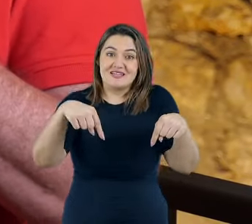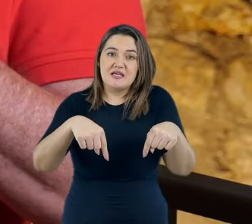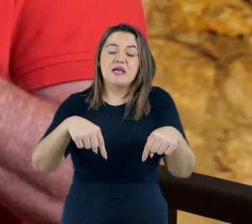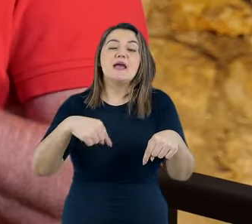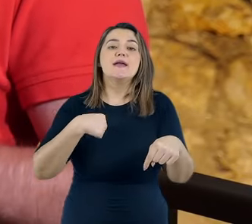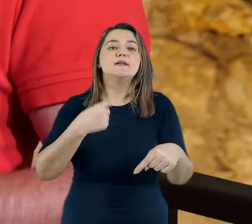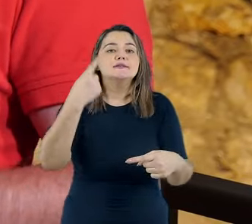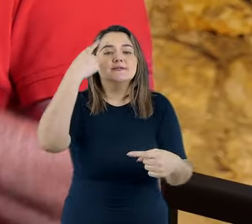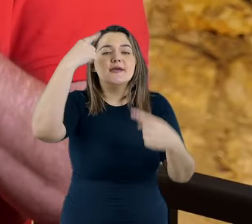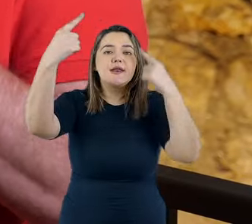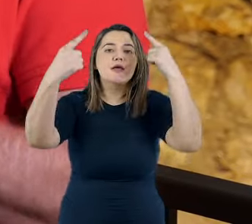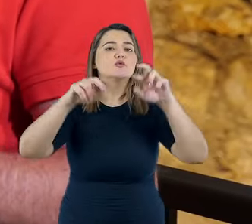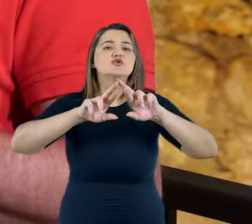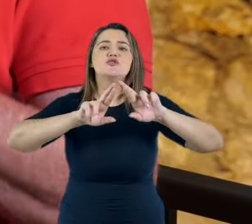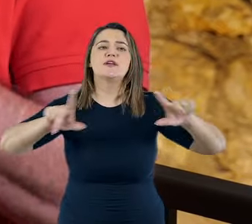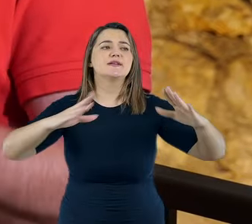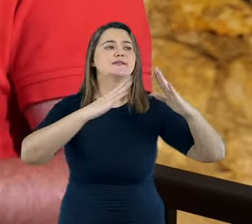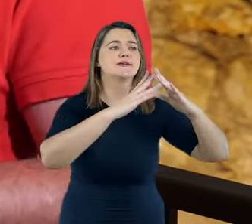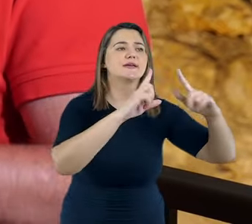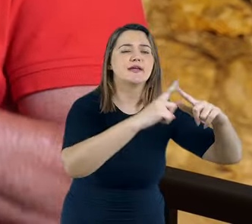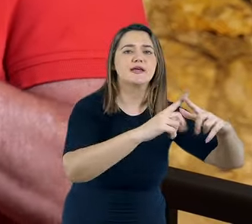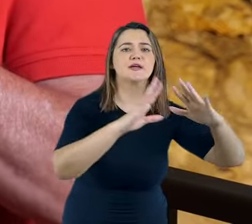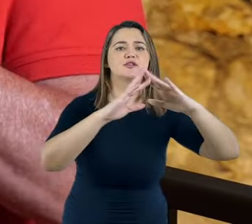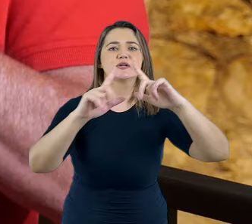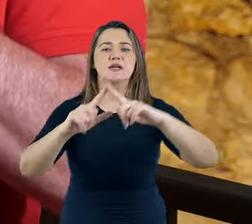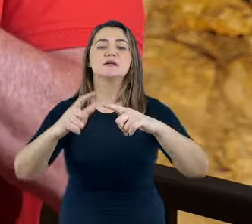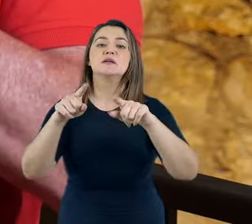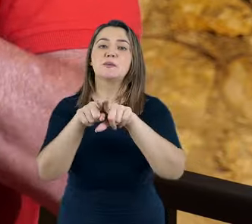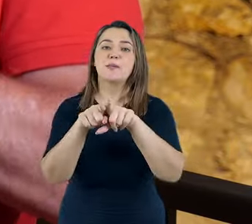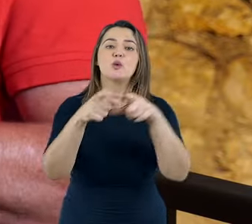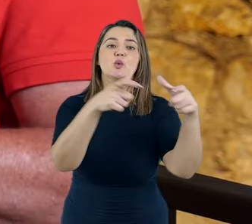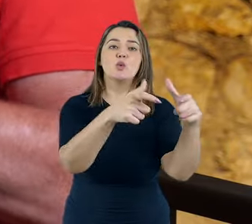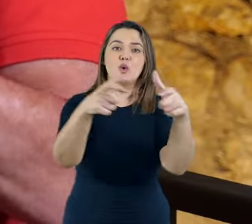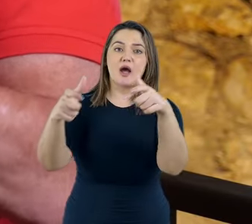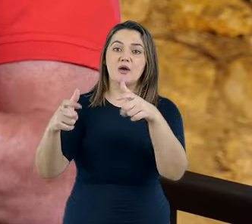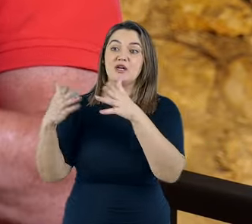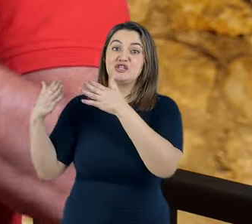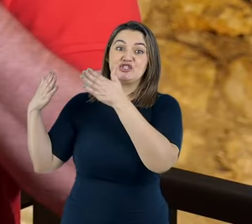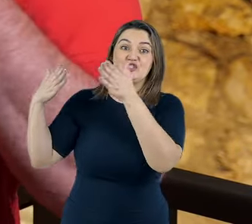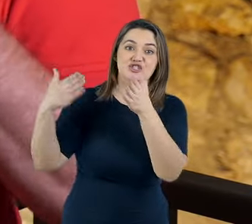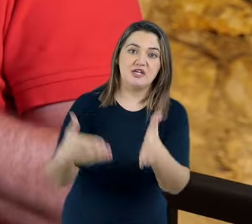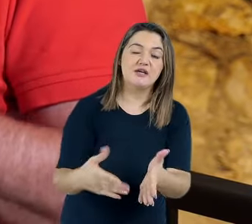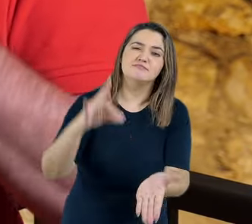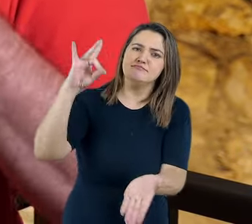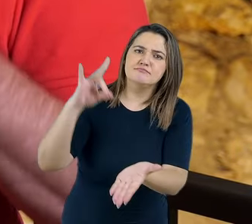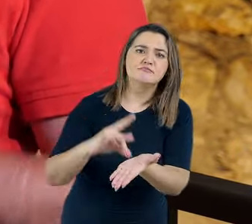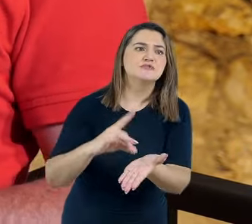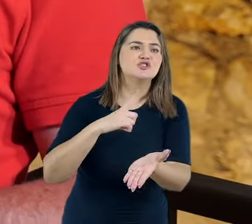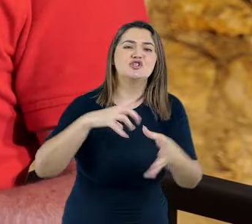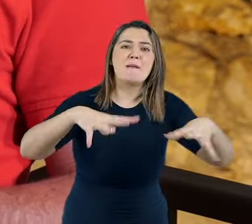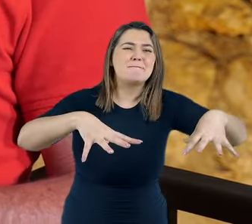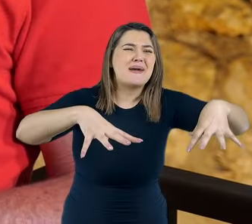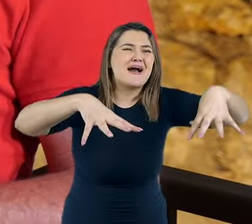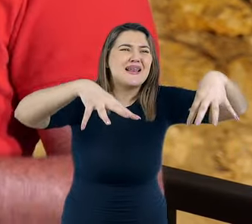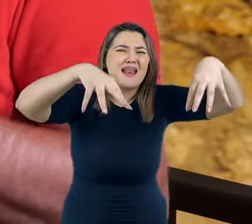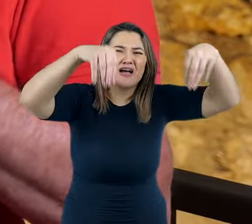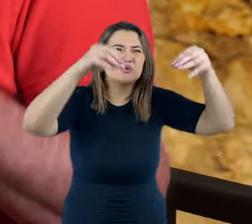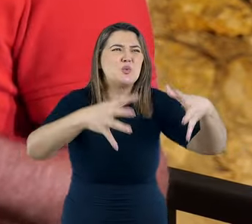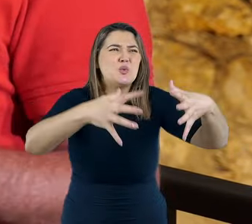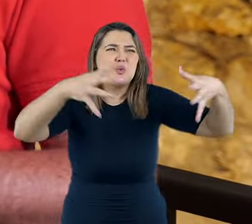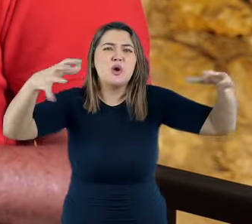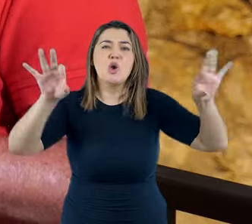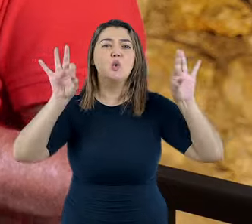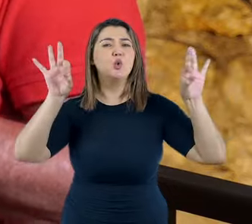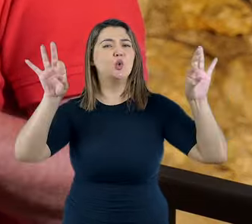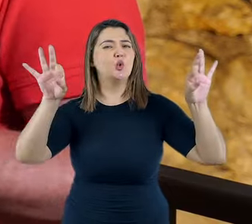eles criam diferentes igrejas e lugares. E quando eles chegam aqui, realmente acham um palácio gigantesco, um